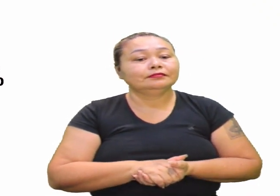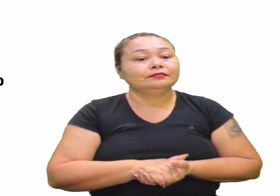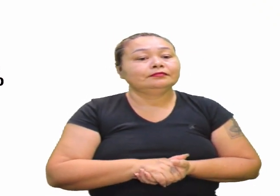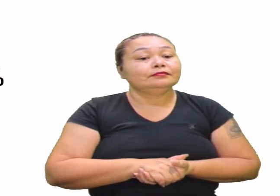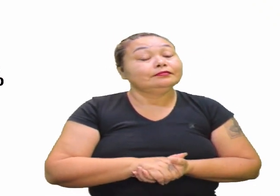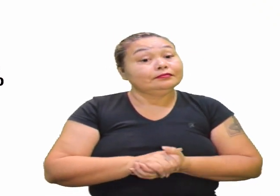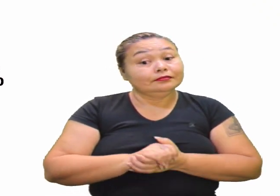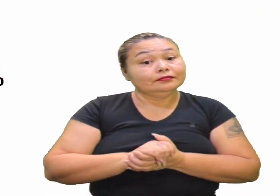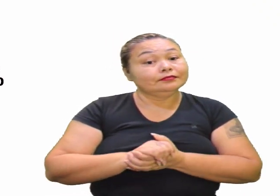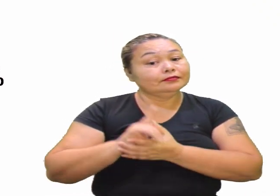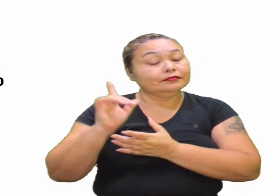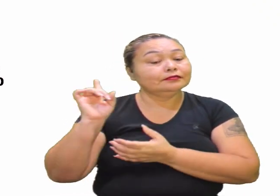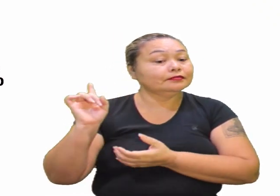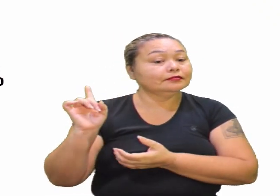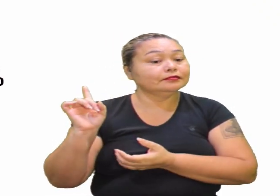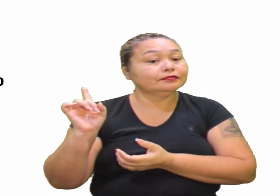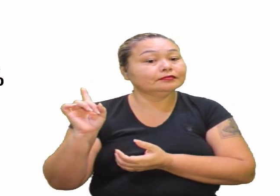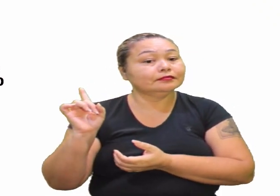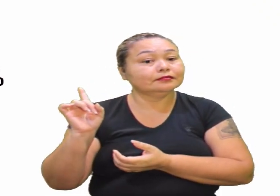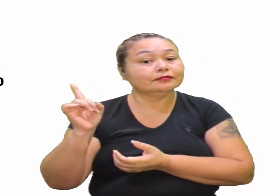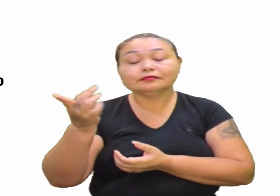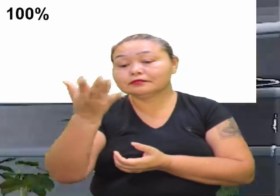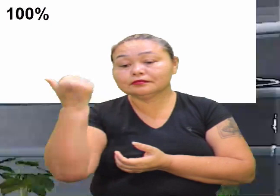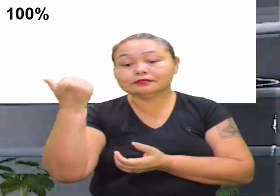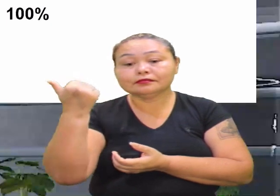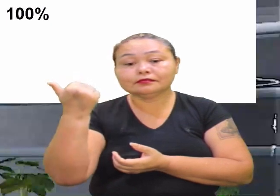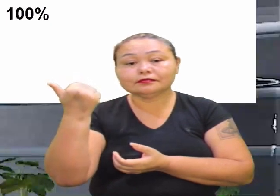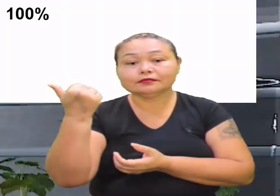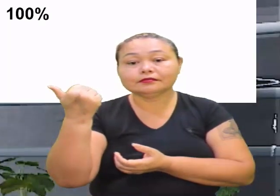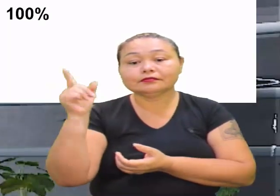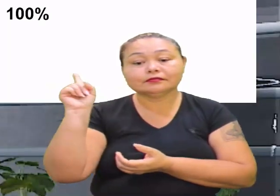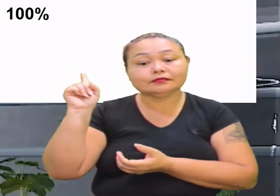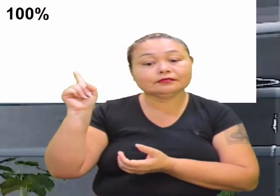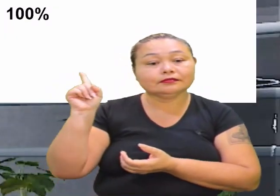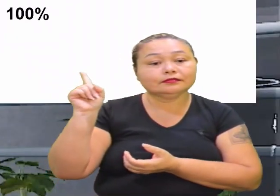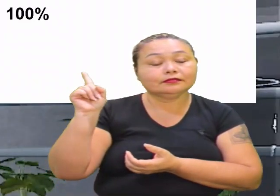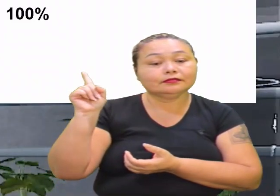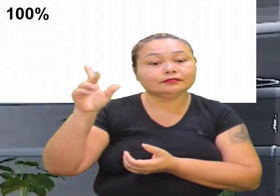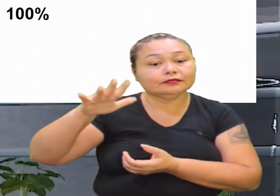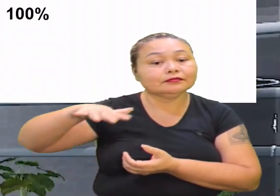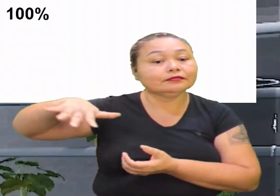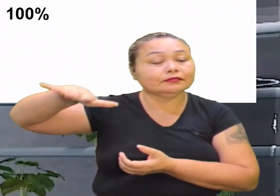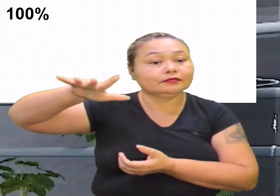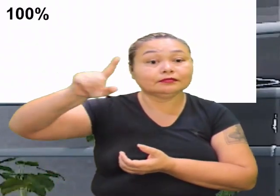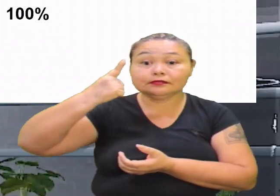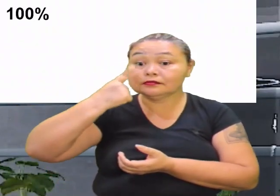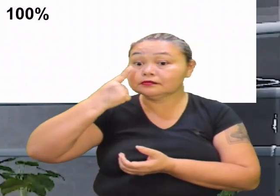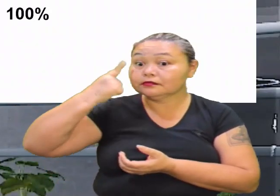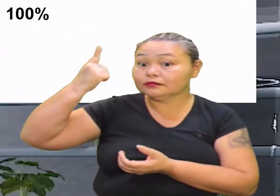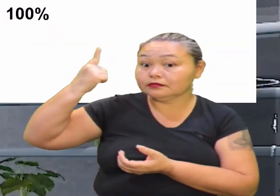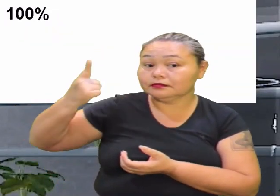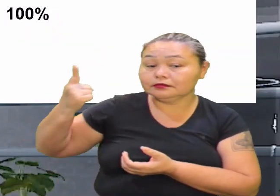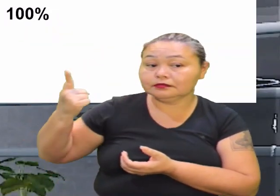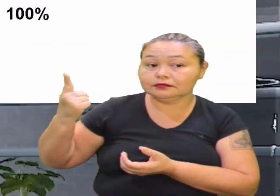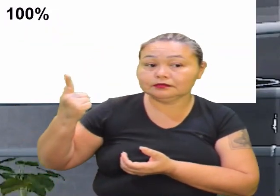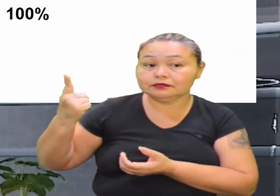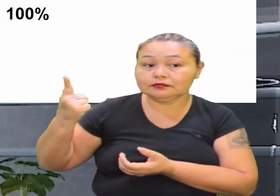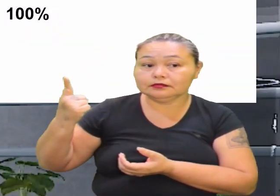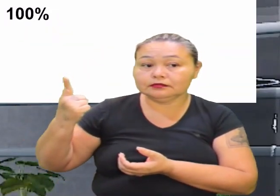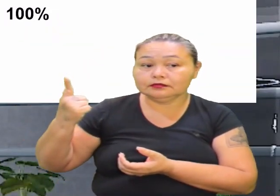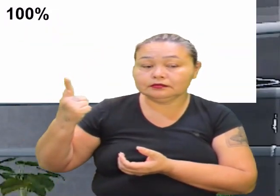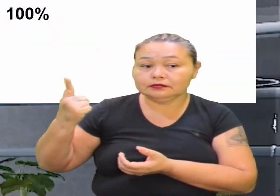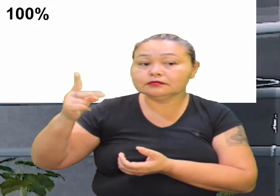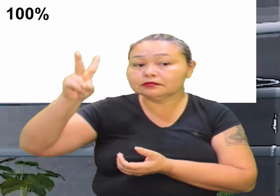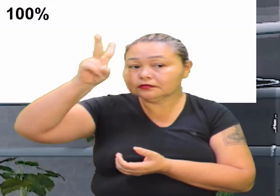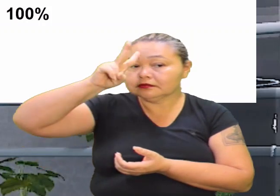Vou ficar aqui, ó. Manda, meu diretor, para mim. Meus queridos, olha só isso aqui.